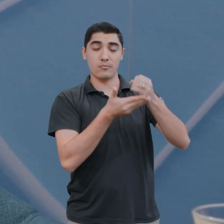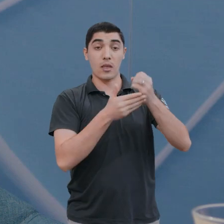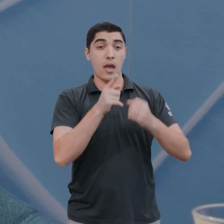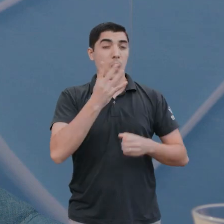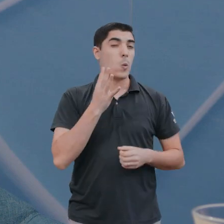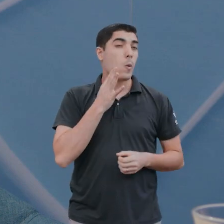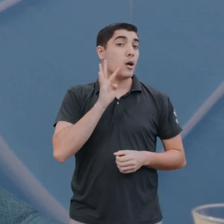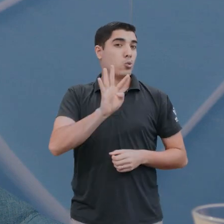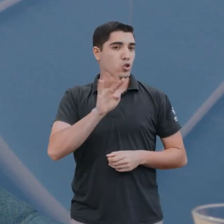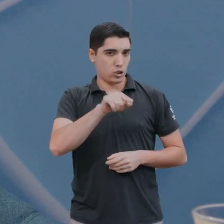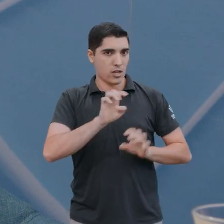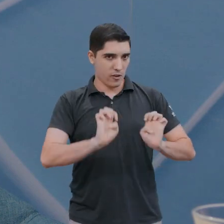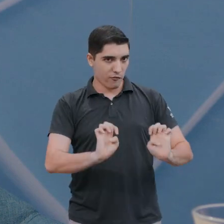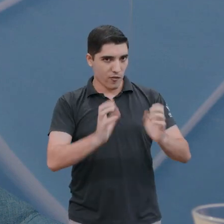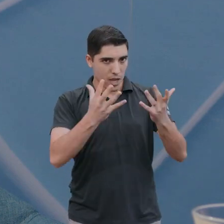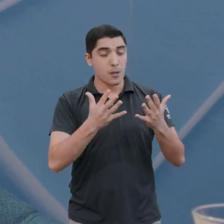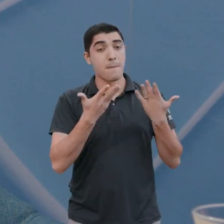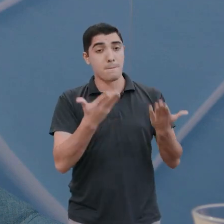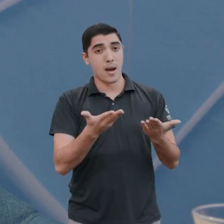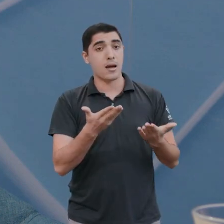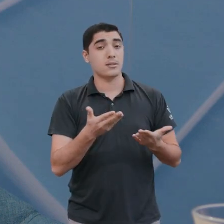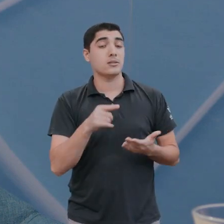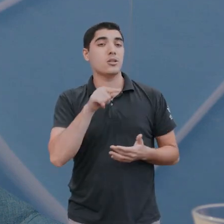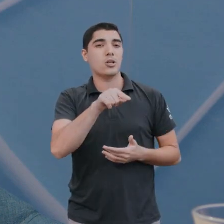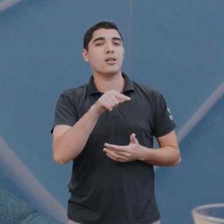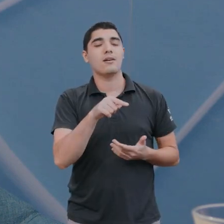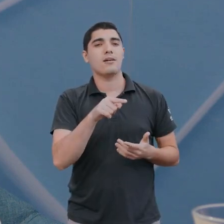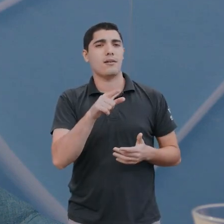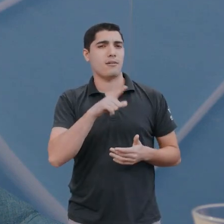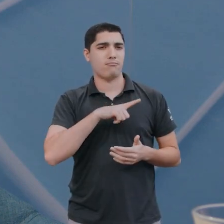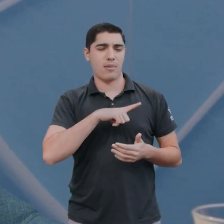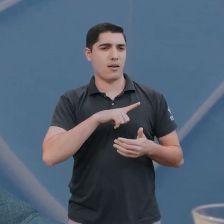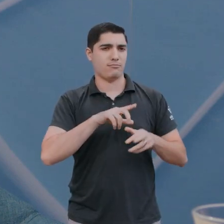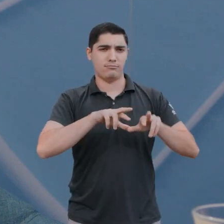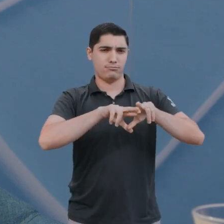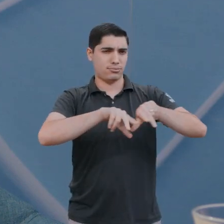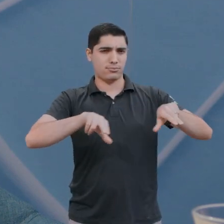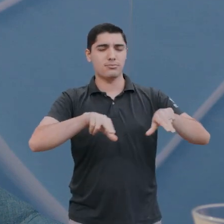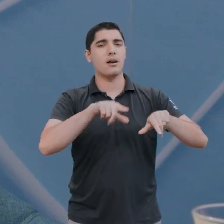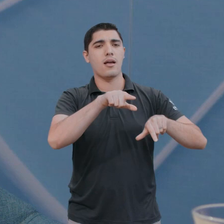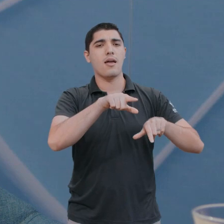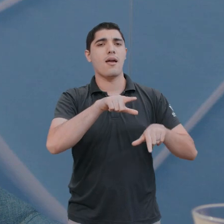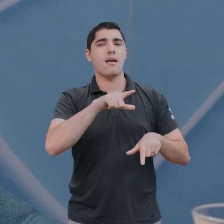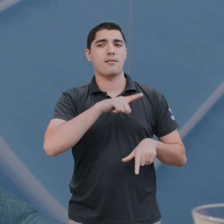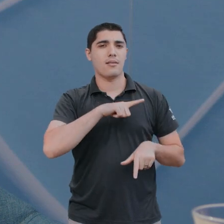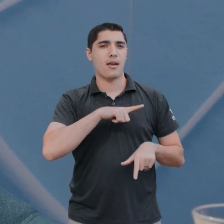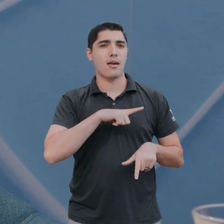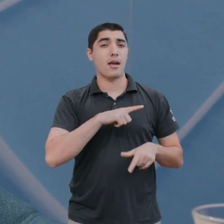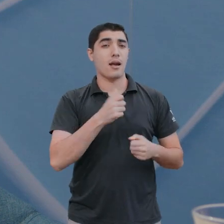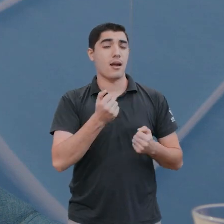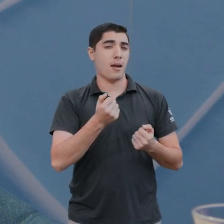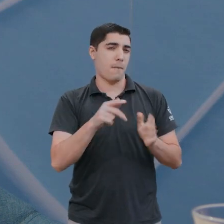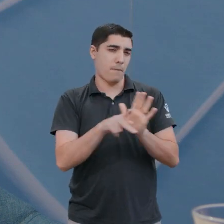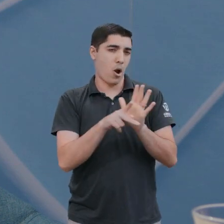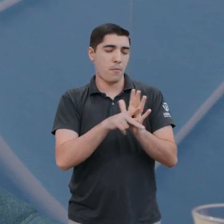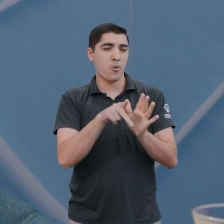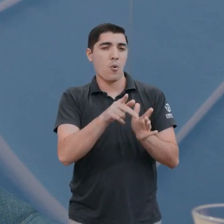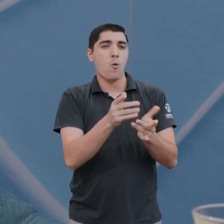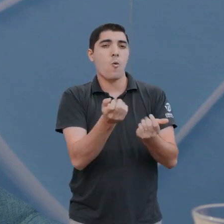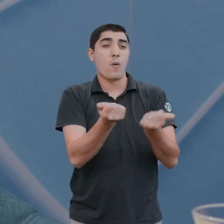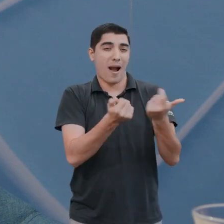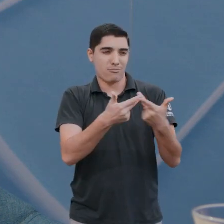sobre isso, são 4 dias de evento. E o carro que entra ali são carros de